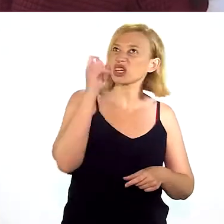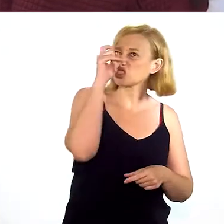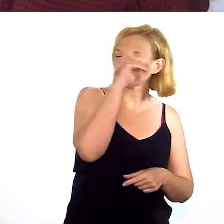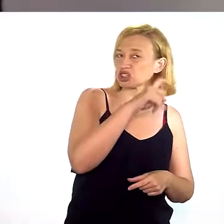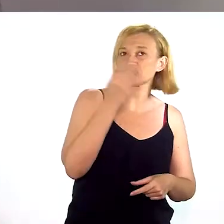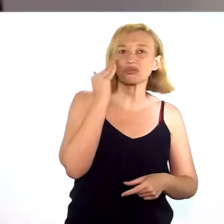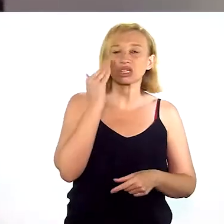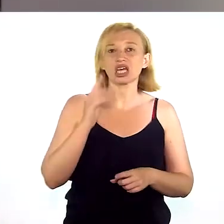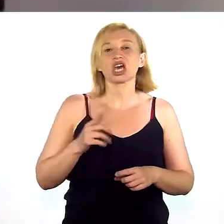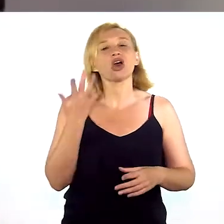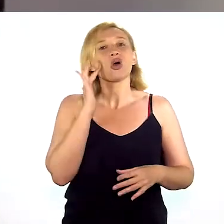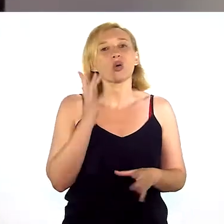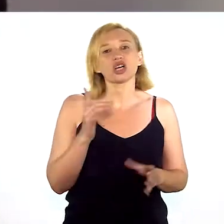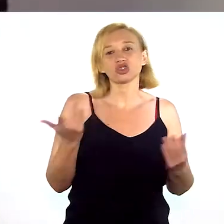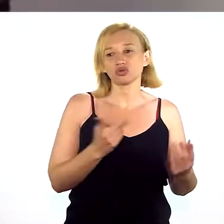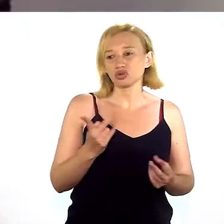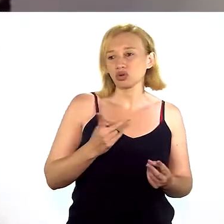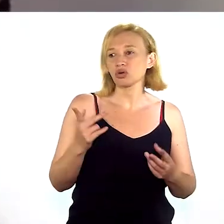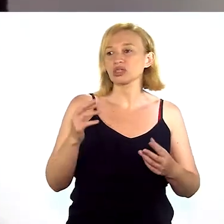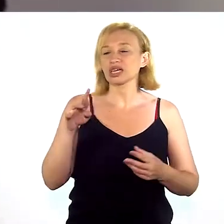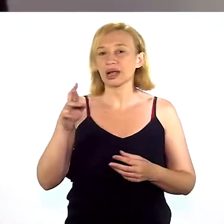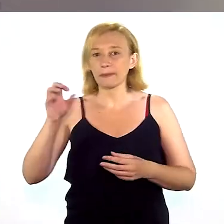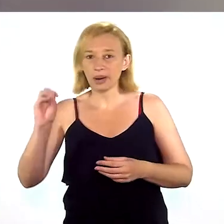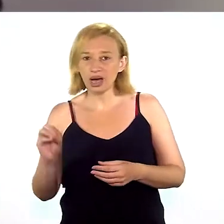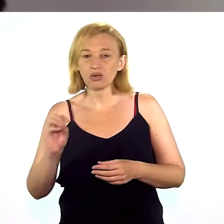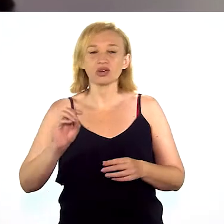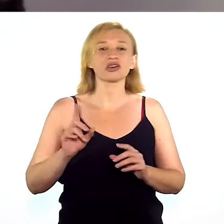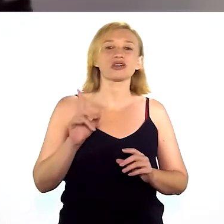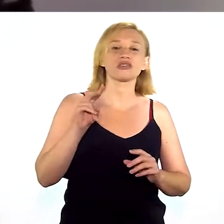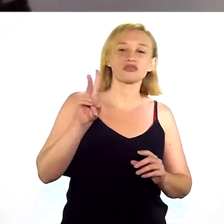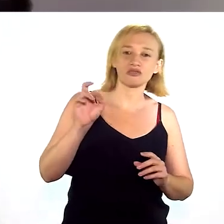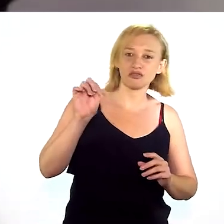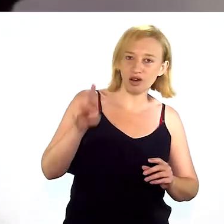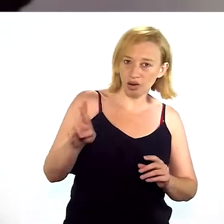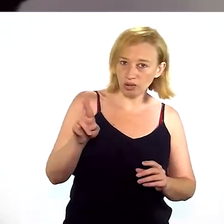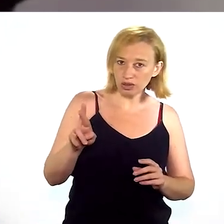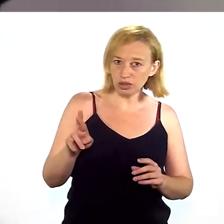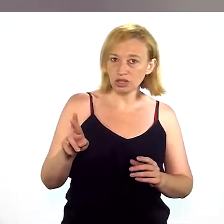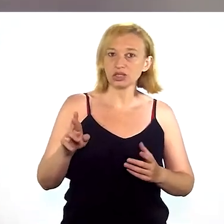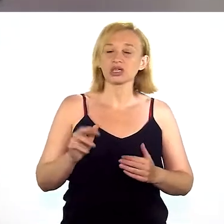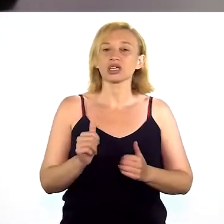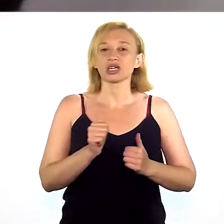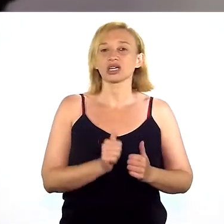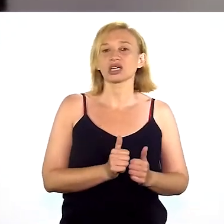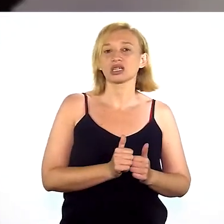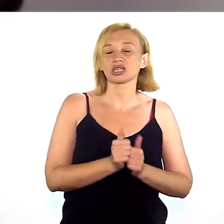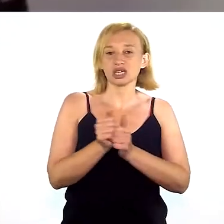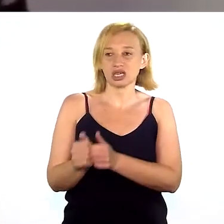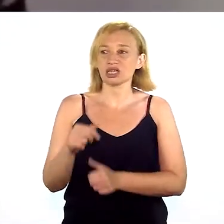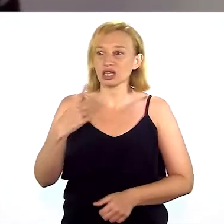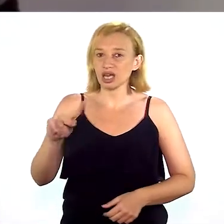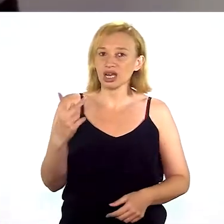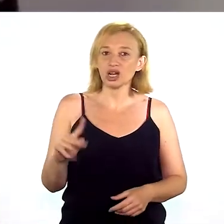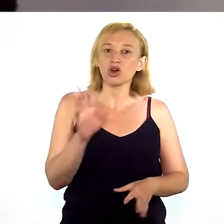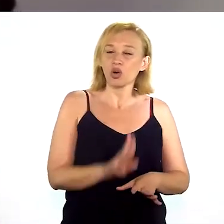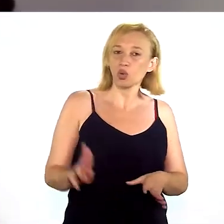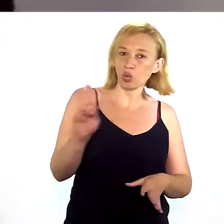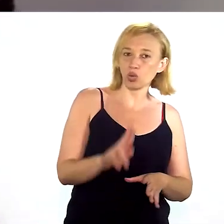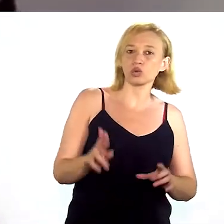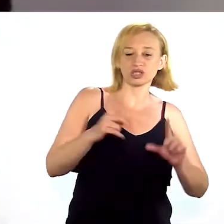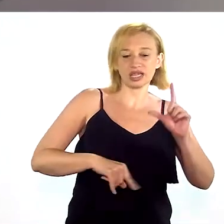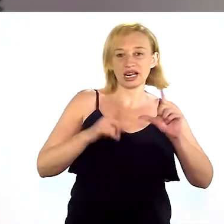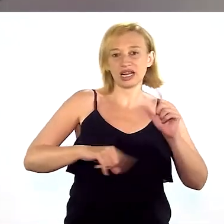há uma dificuldade de compreensão. Eu acho que ambos, né, tanto Saramago quanto Walter, que não deixa de ser um discípulo dele,